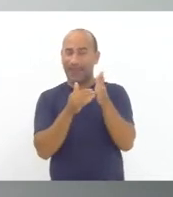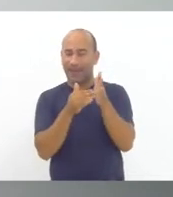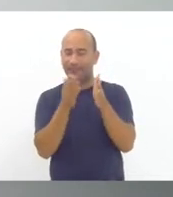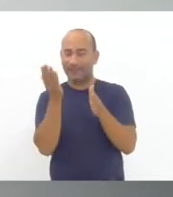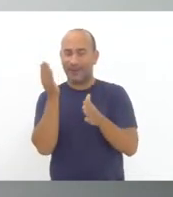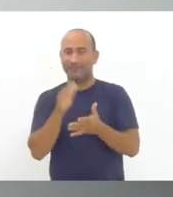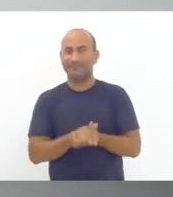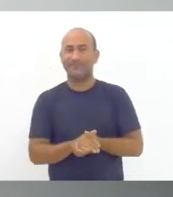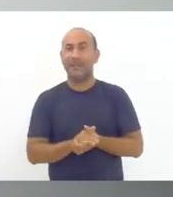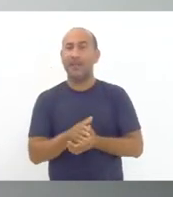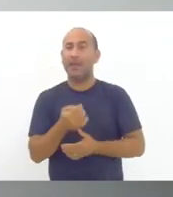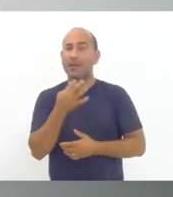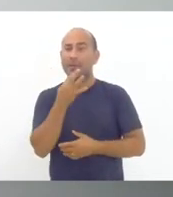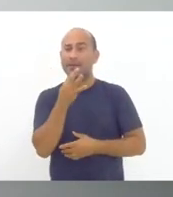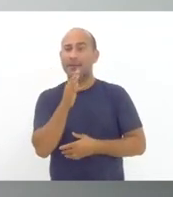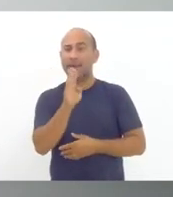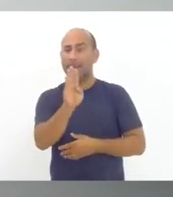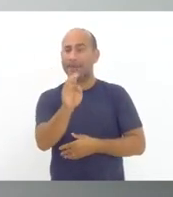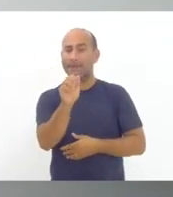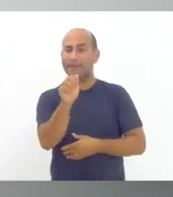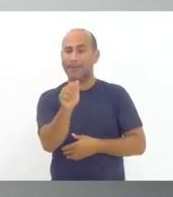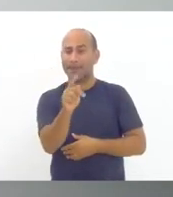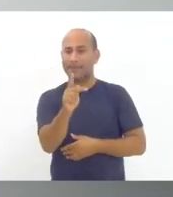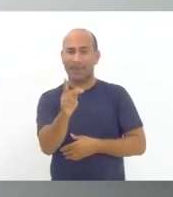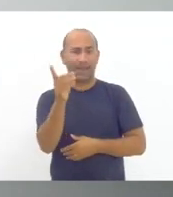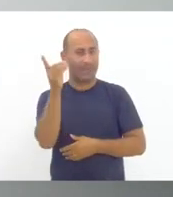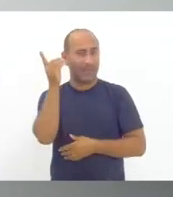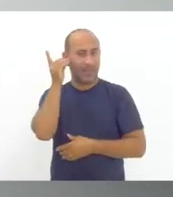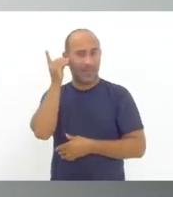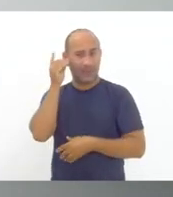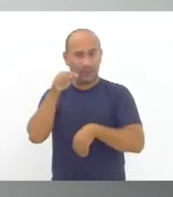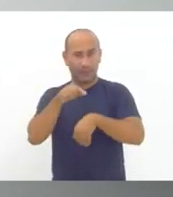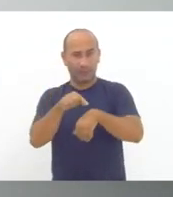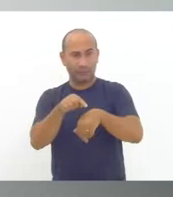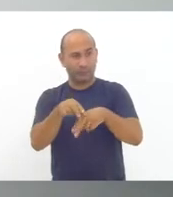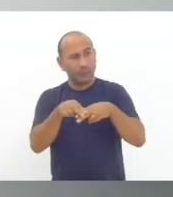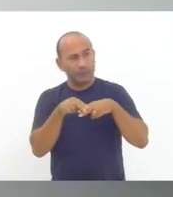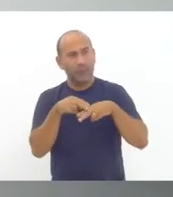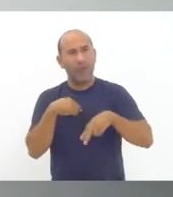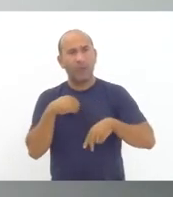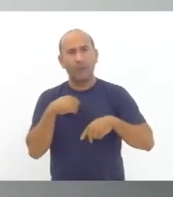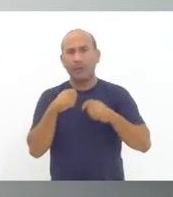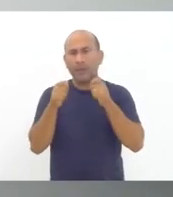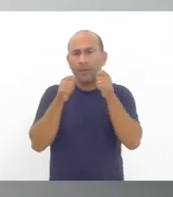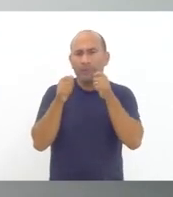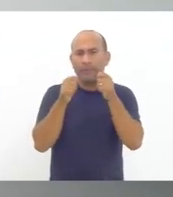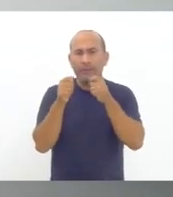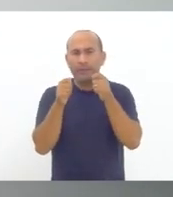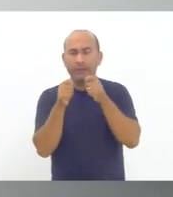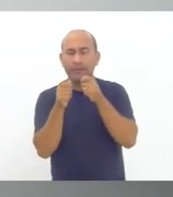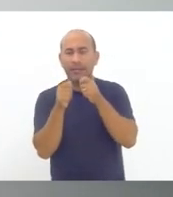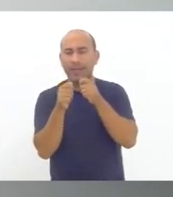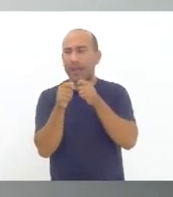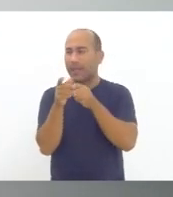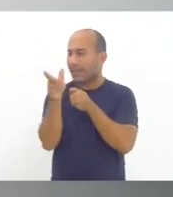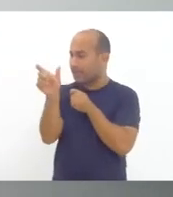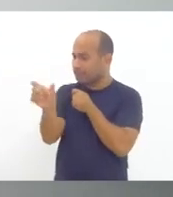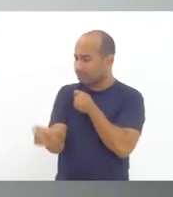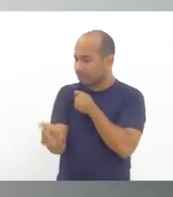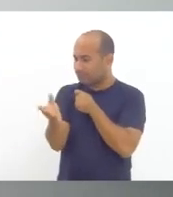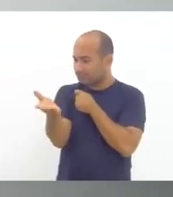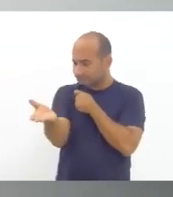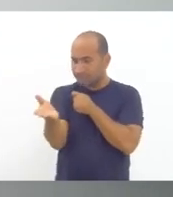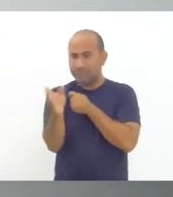conheci o bap na rádio e uma rádio quando eu fui dar uma entrevista e foi o bap que